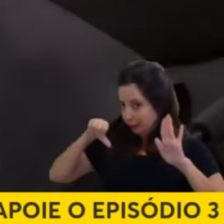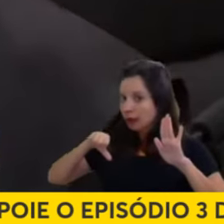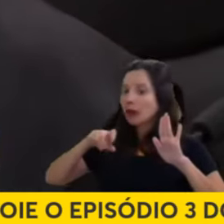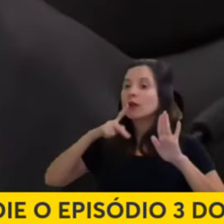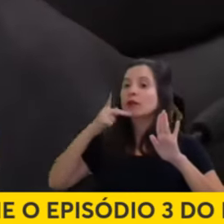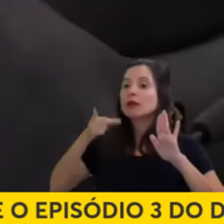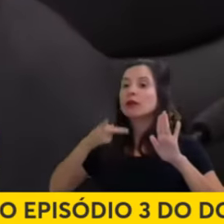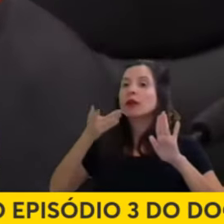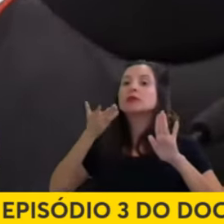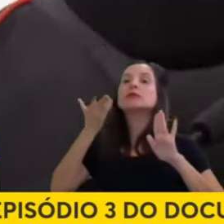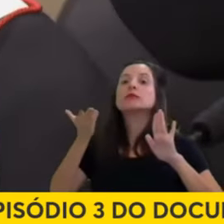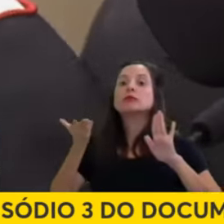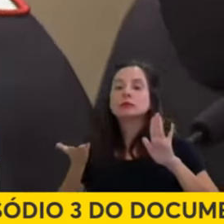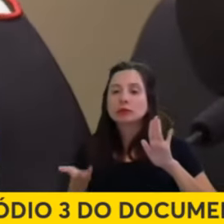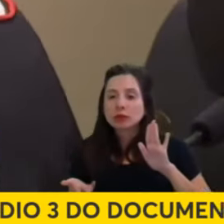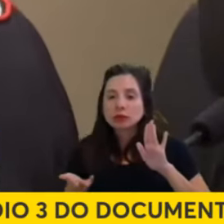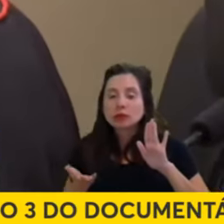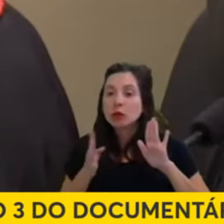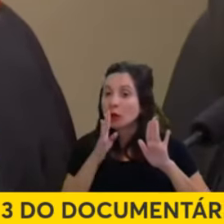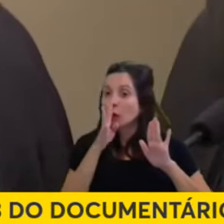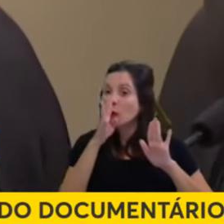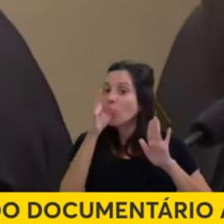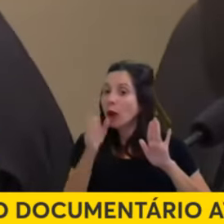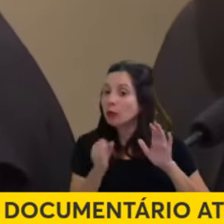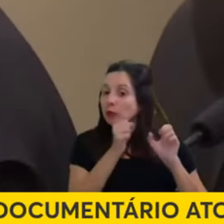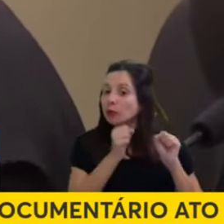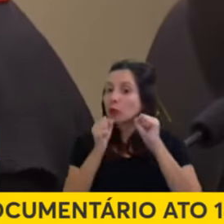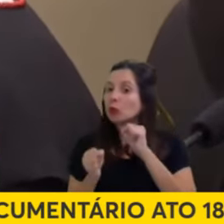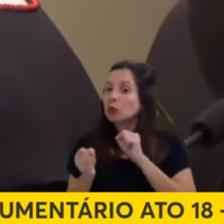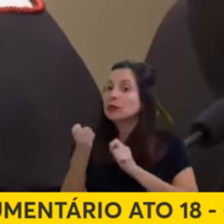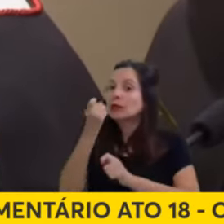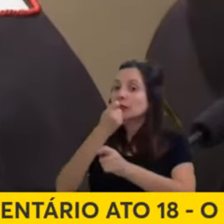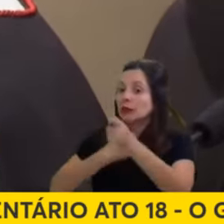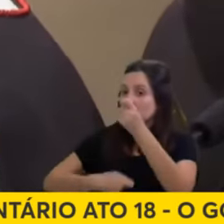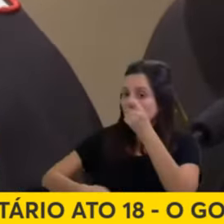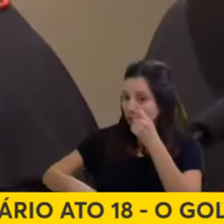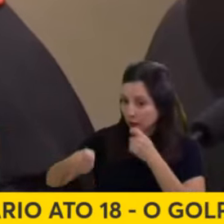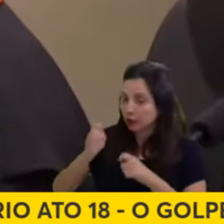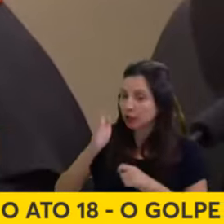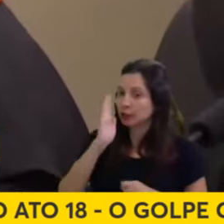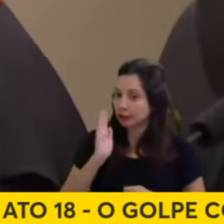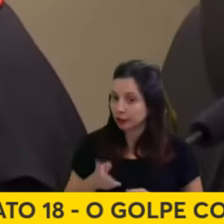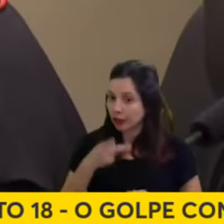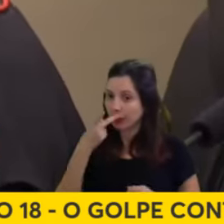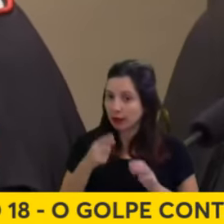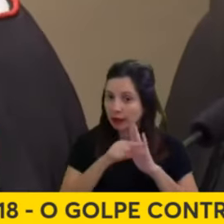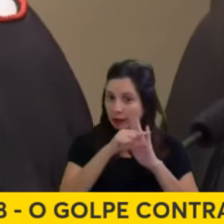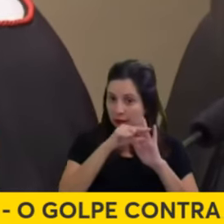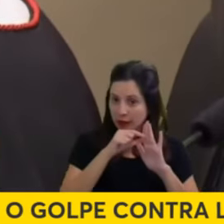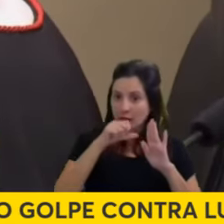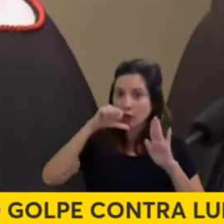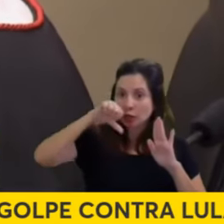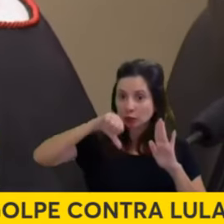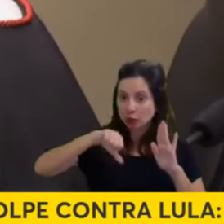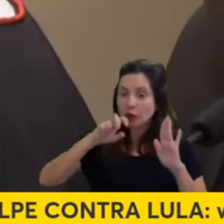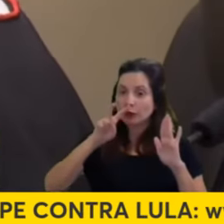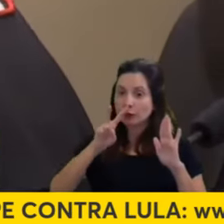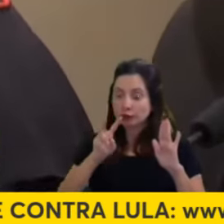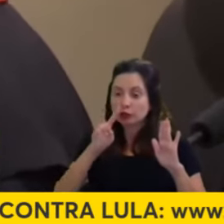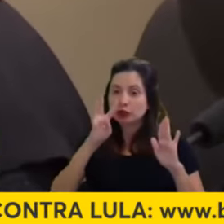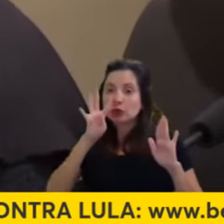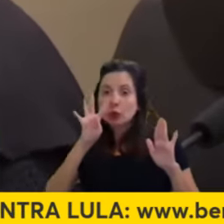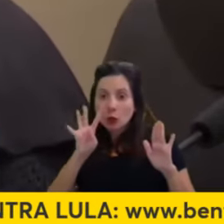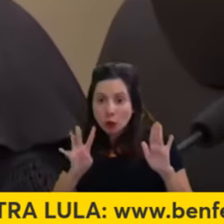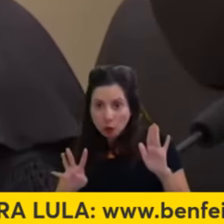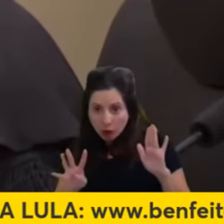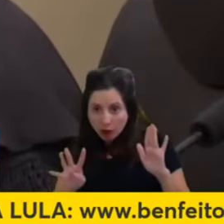então sublinho que o abuso do poder econômico nos termos do citado agravo 9 924 prec